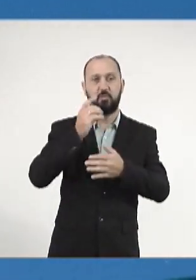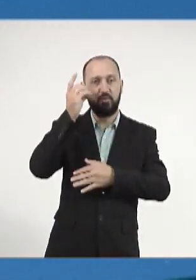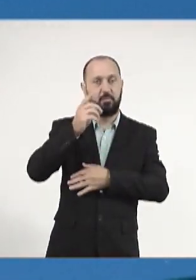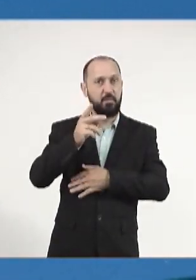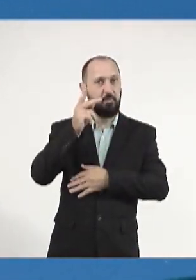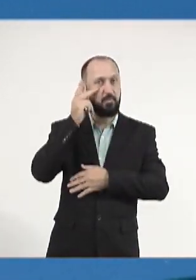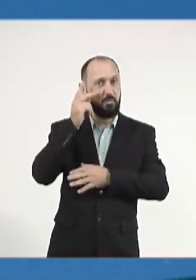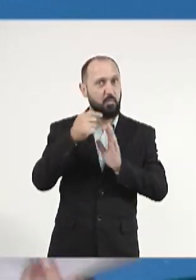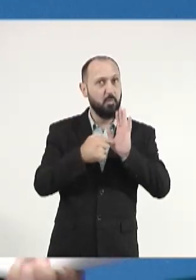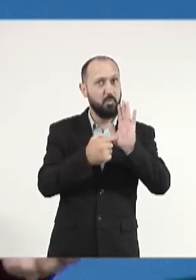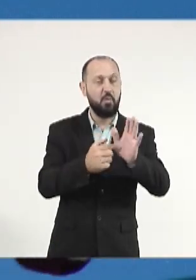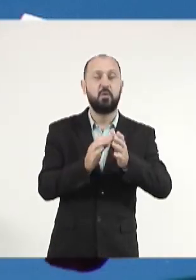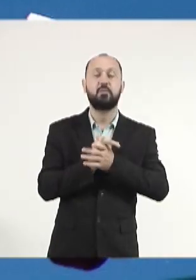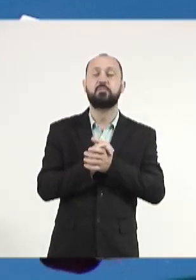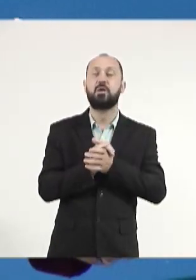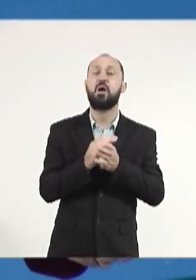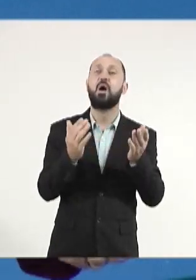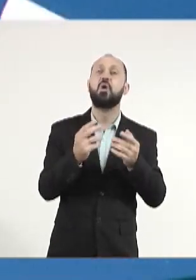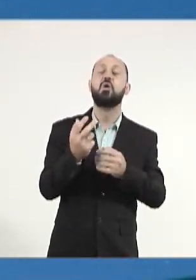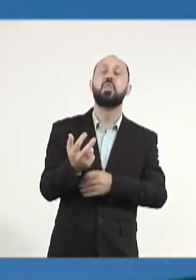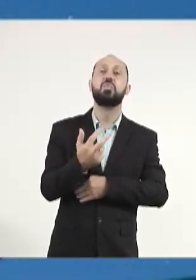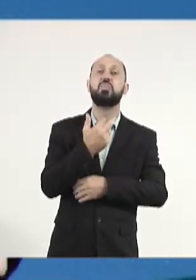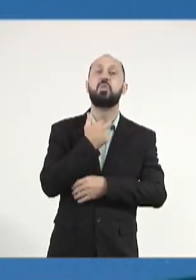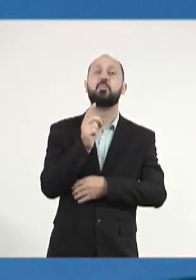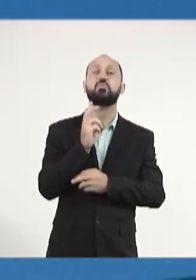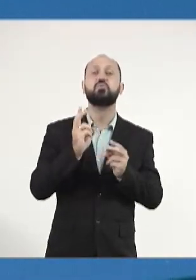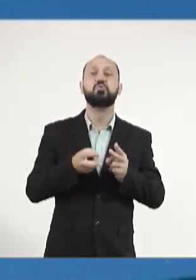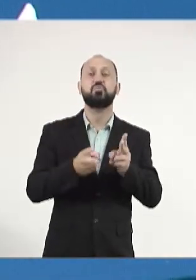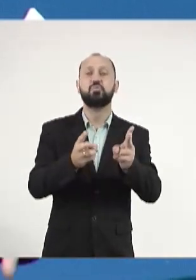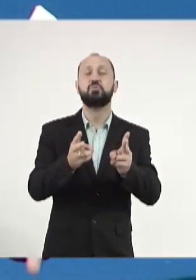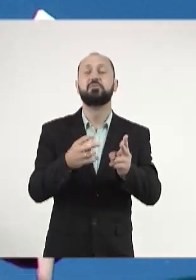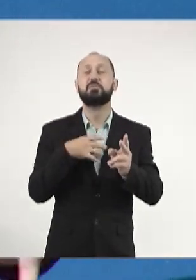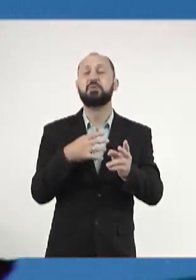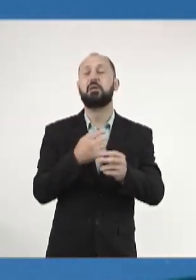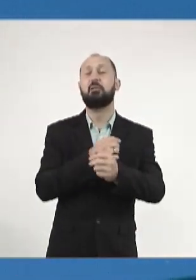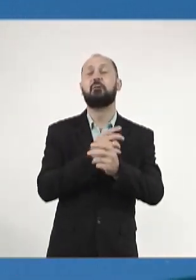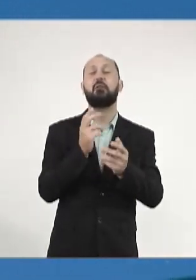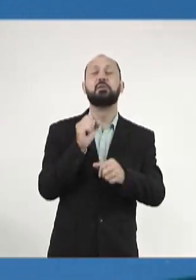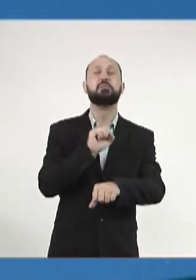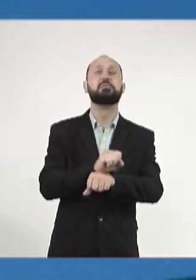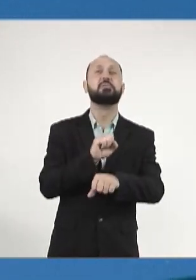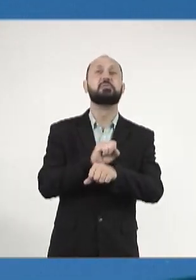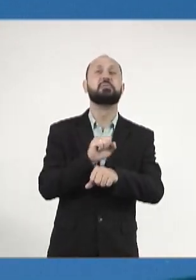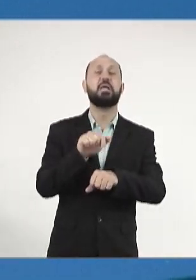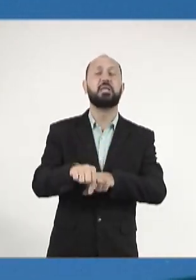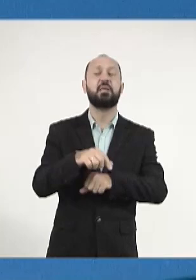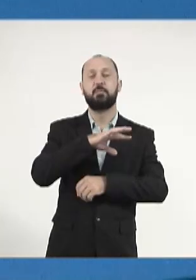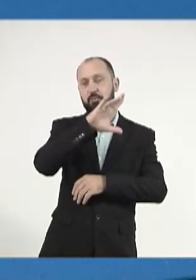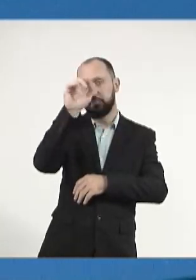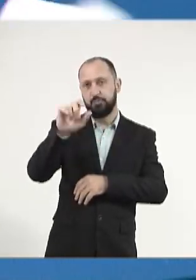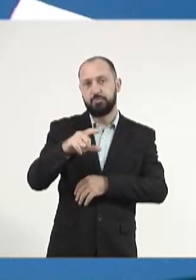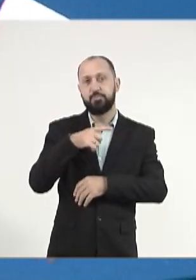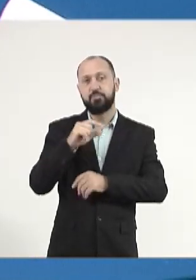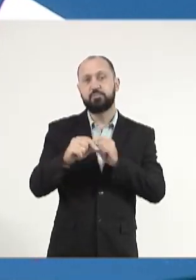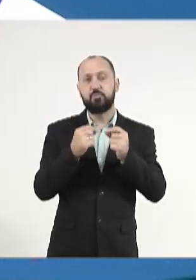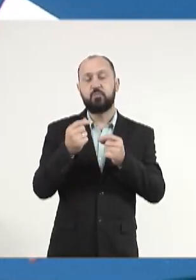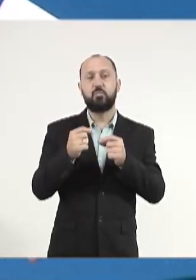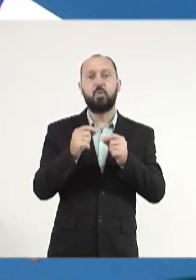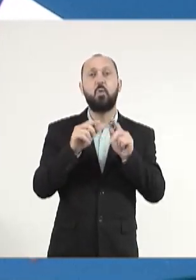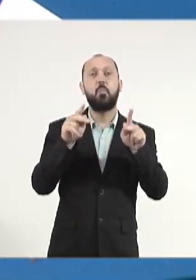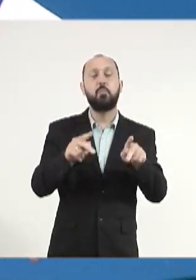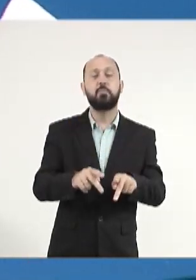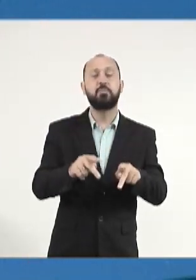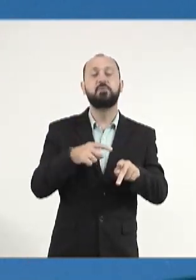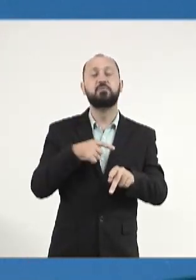Pedro Kemp colocou aqui. Agora, a gente não pode mais permanecer de braços cruzados em Mato Grosso do Sul. O tamanho da